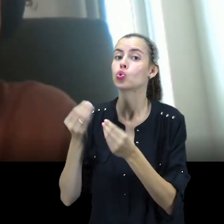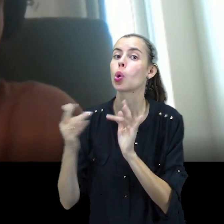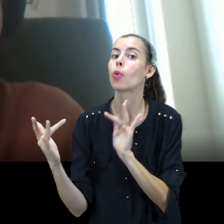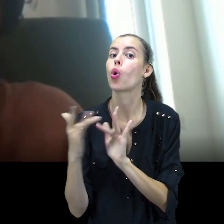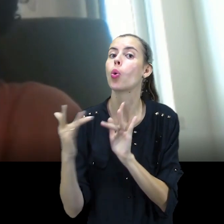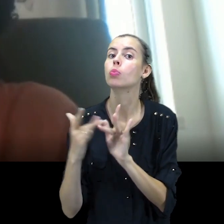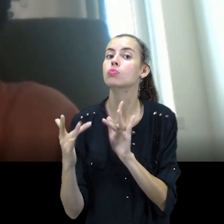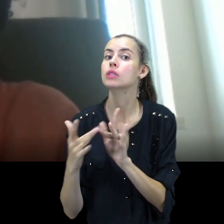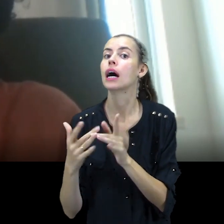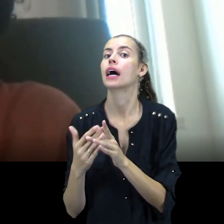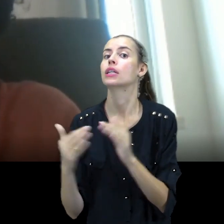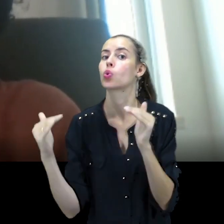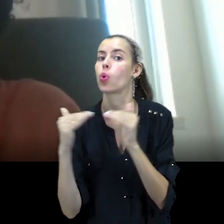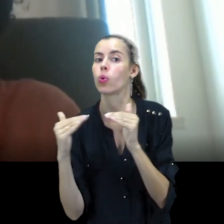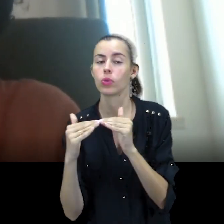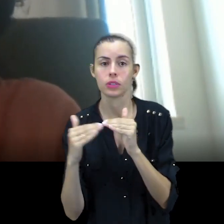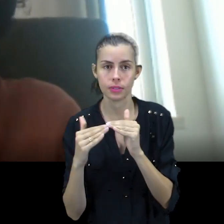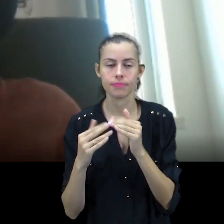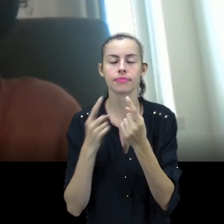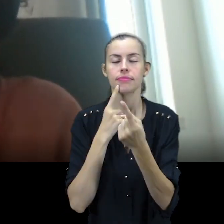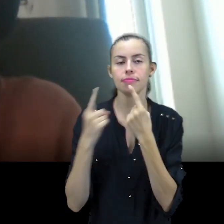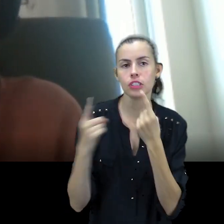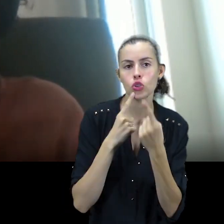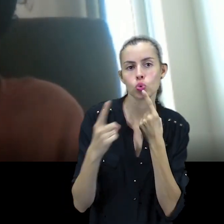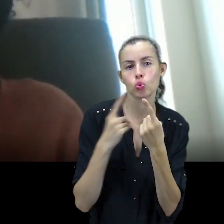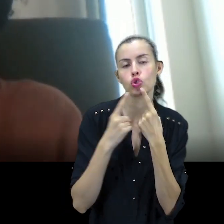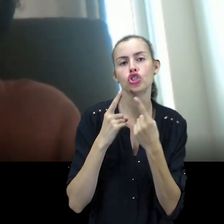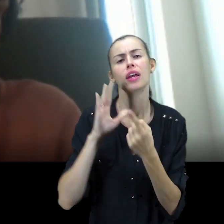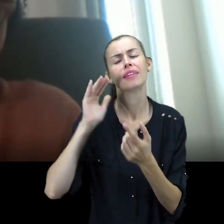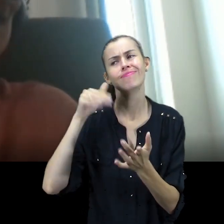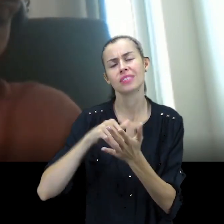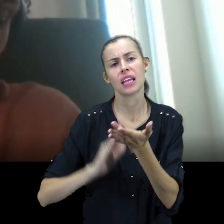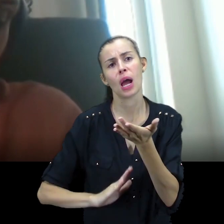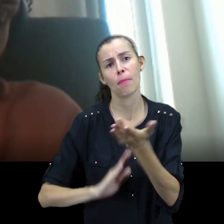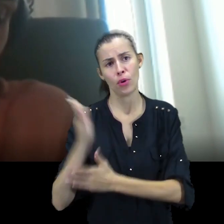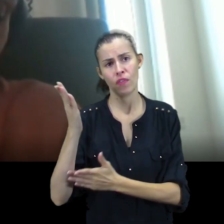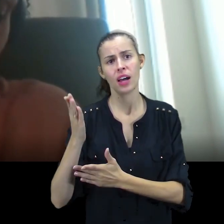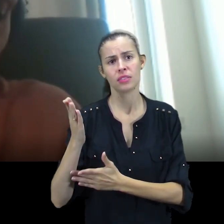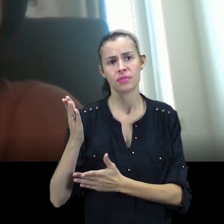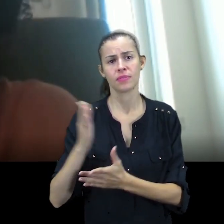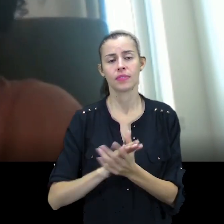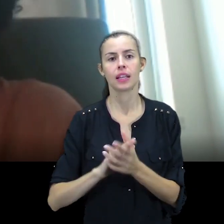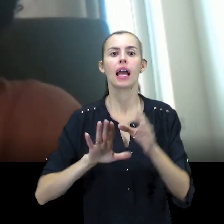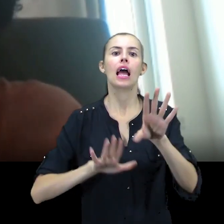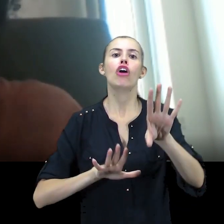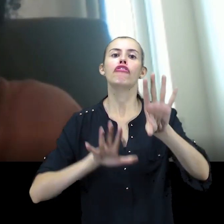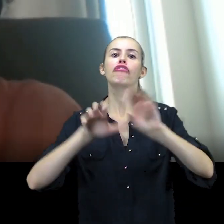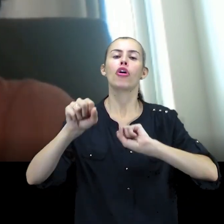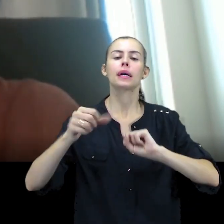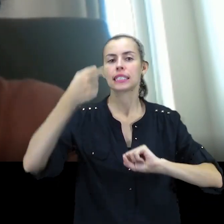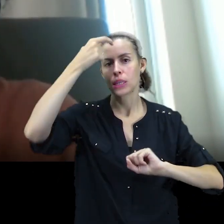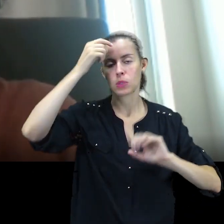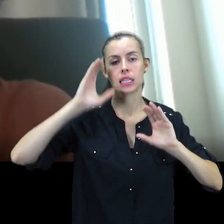debate muito próximo, né, com as representações dos cursos que estão dentro desses conselhos, e isso é essencial. E